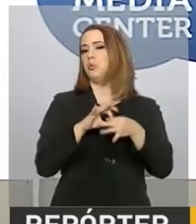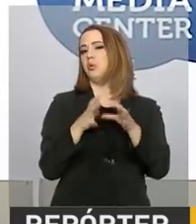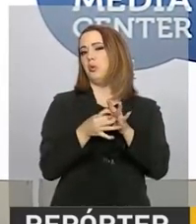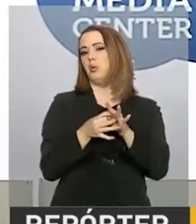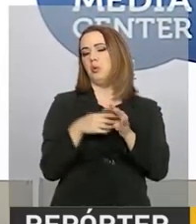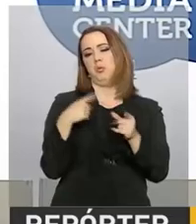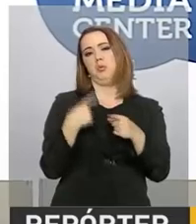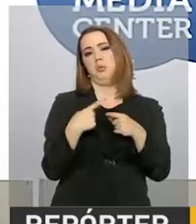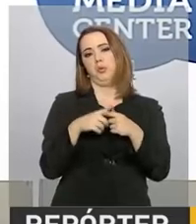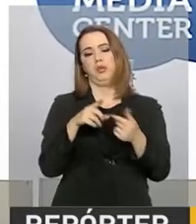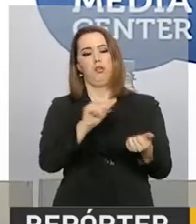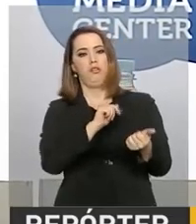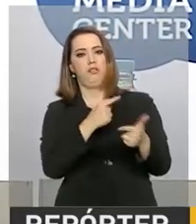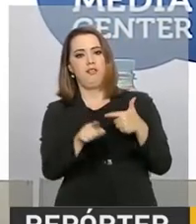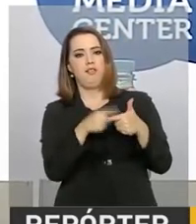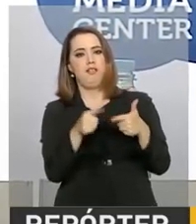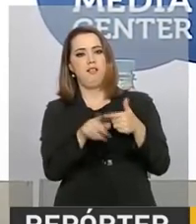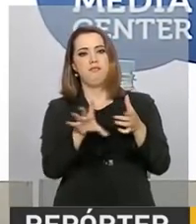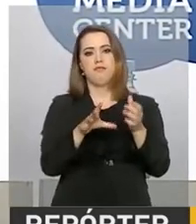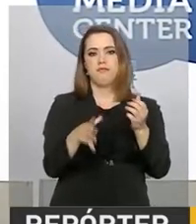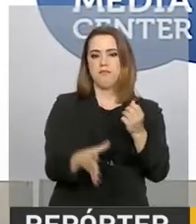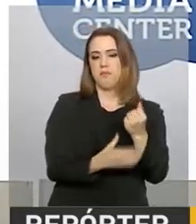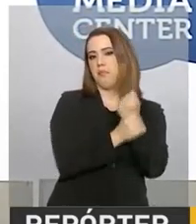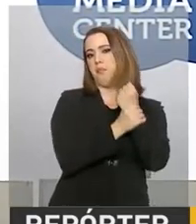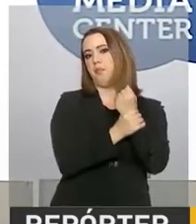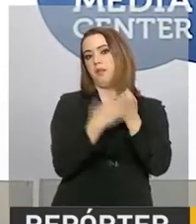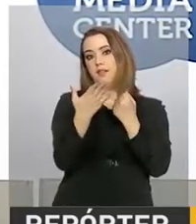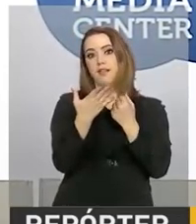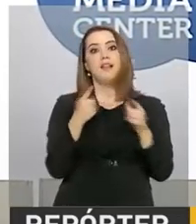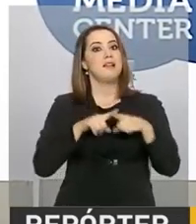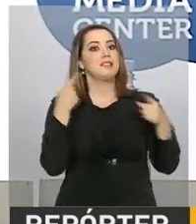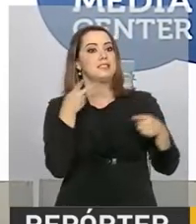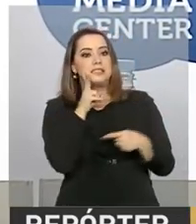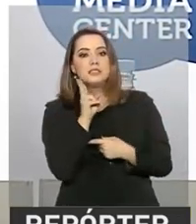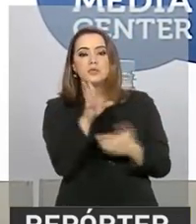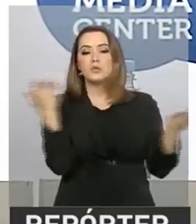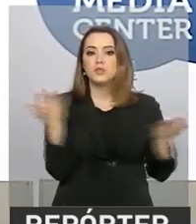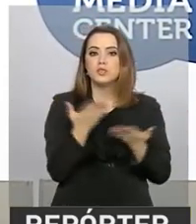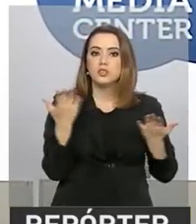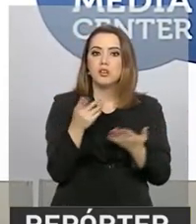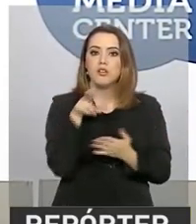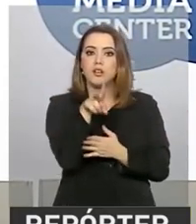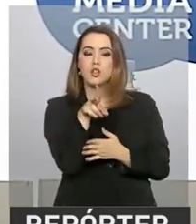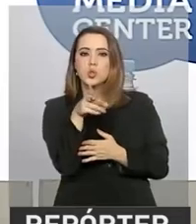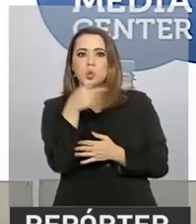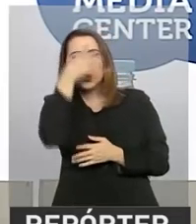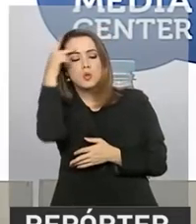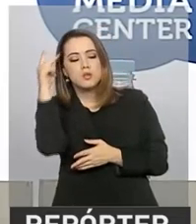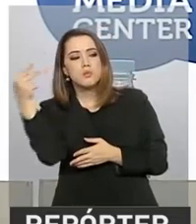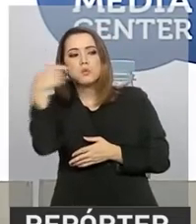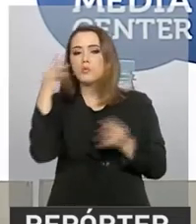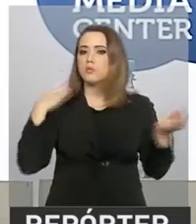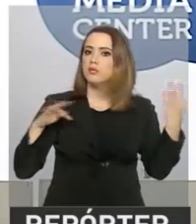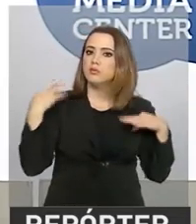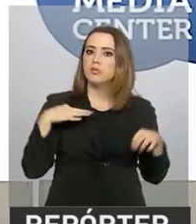questão da segurança vocês viram aqui a aprovação do nível de segurança pelo turista estrangeiro